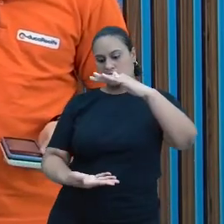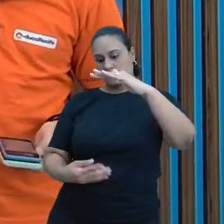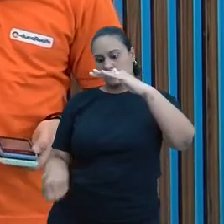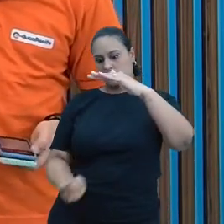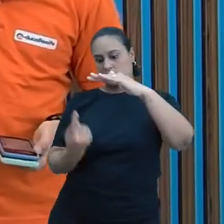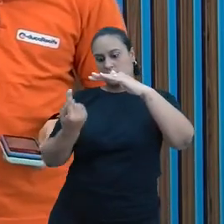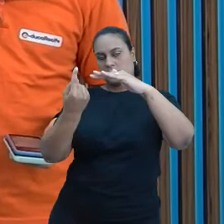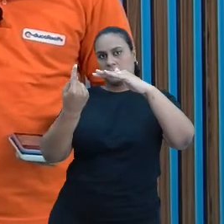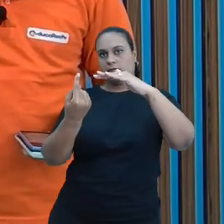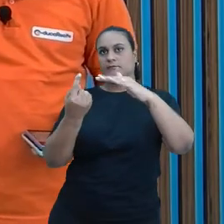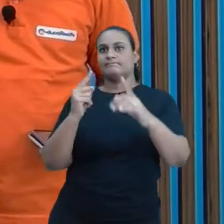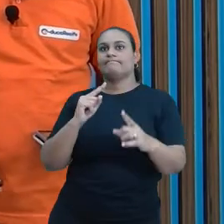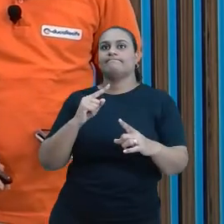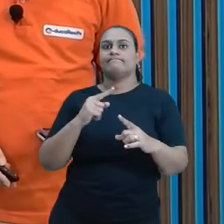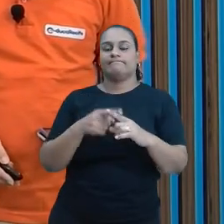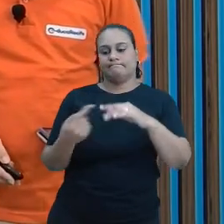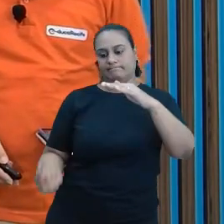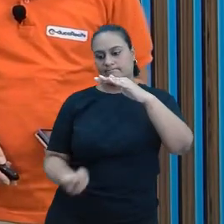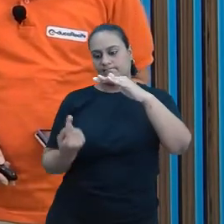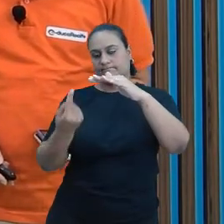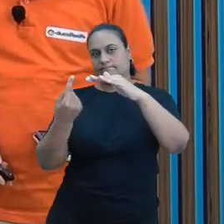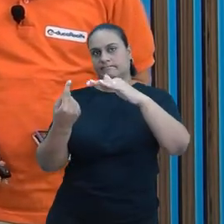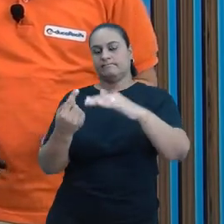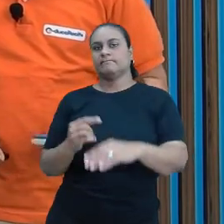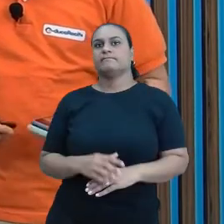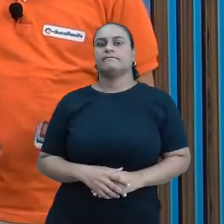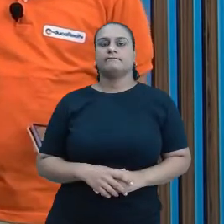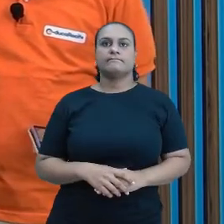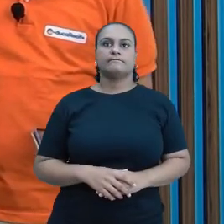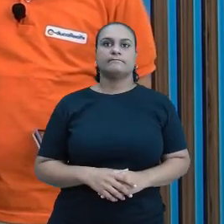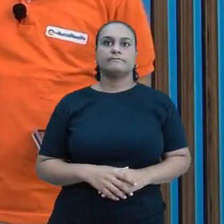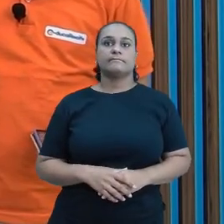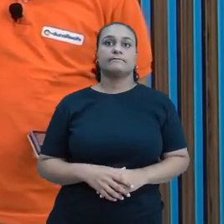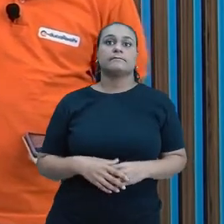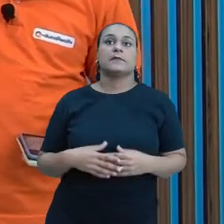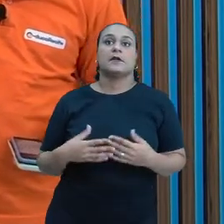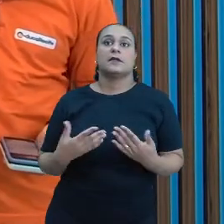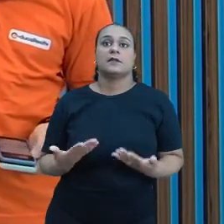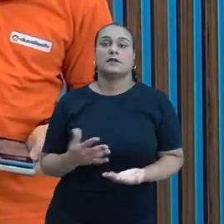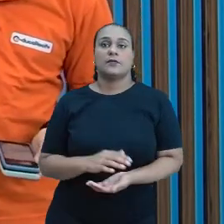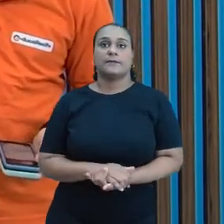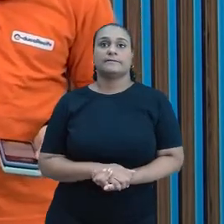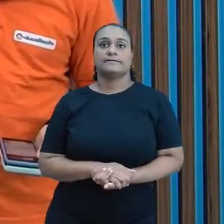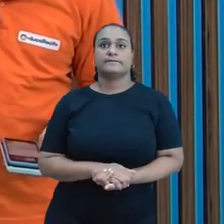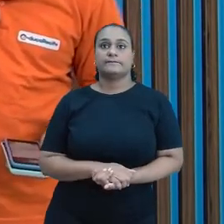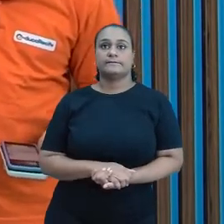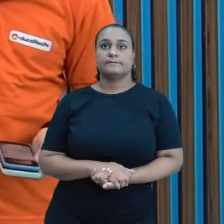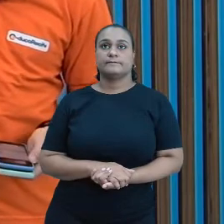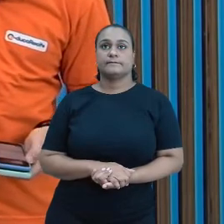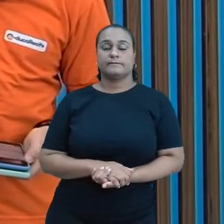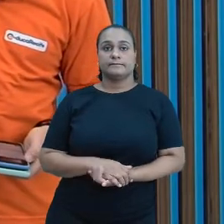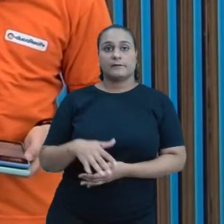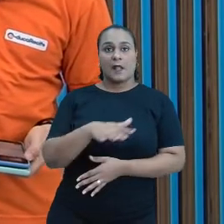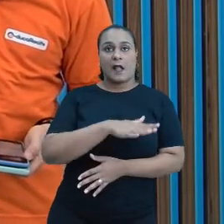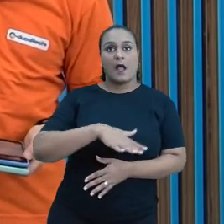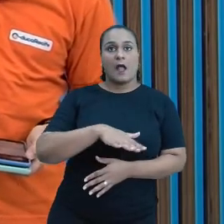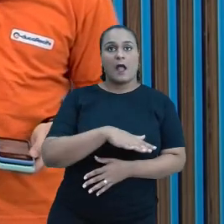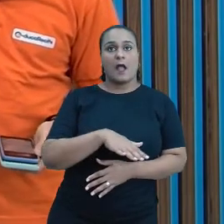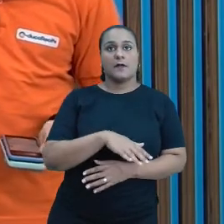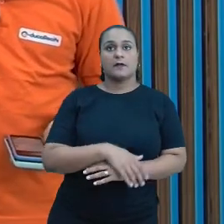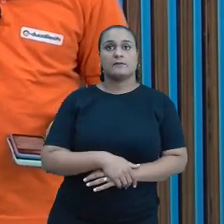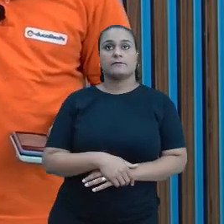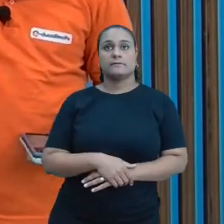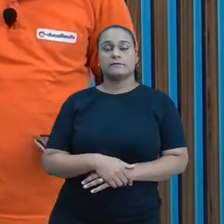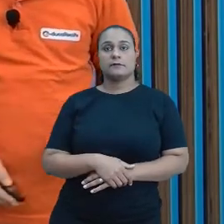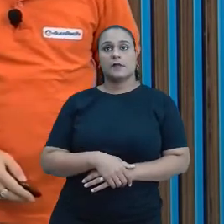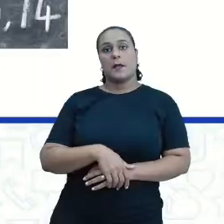quadrado, multiplicado pela altura, tá bom? Então, a gente vai perceber, ó, a área eu calculo como πr ao